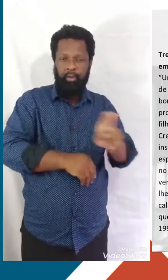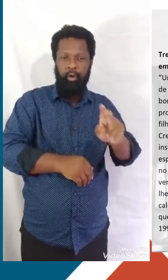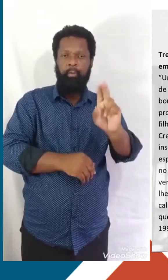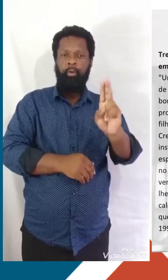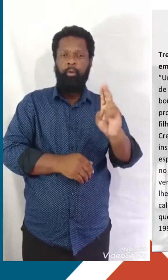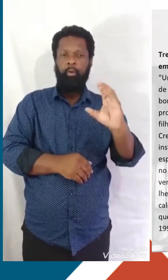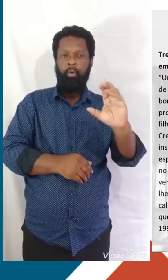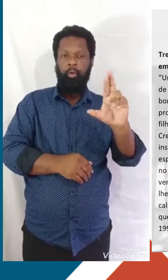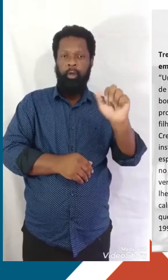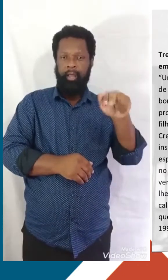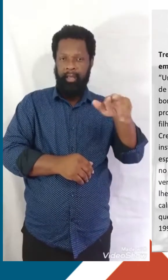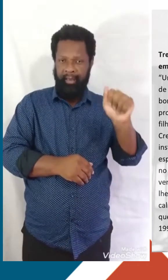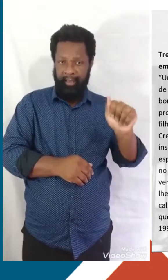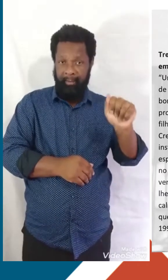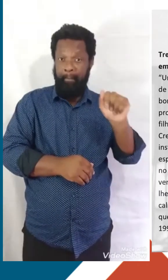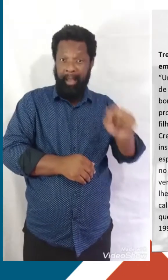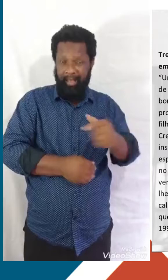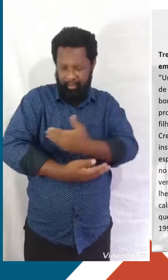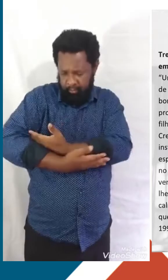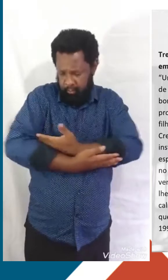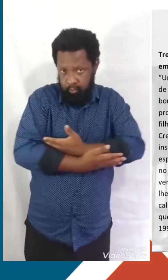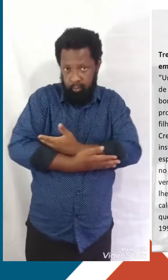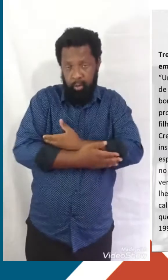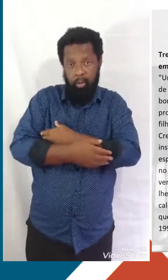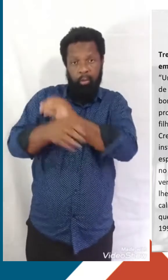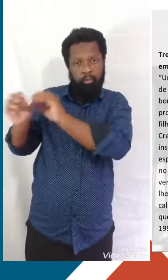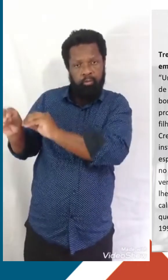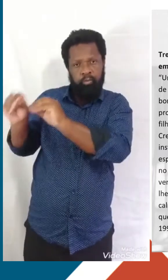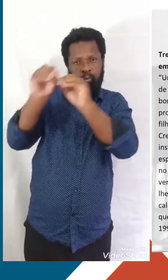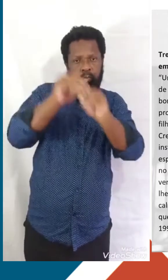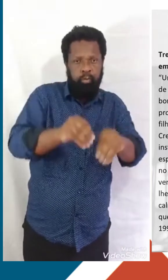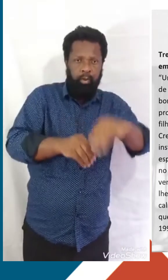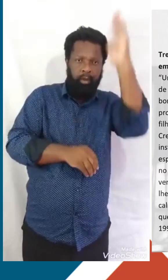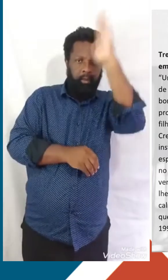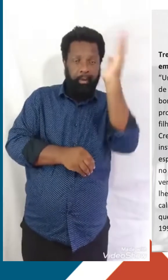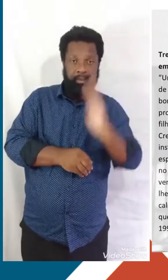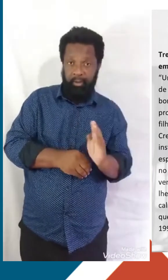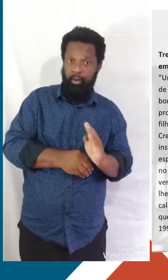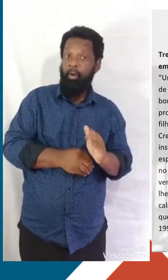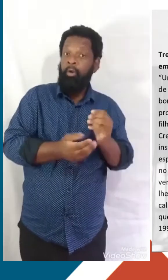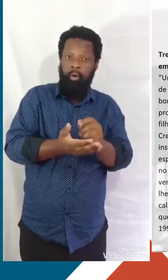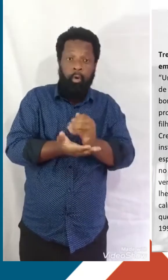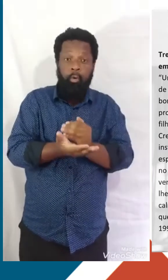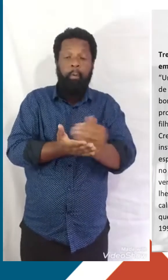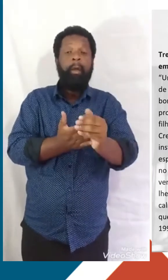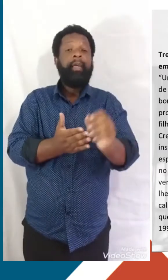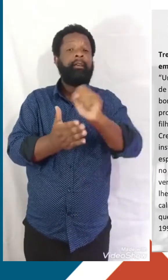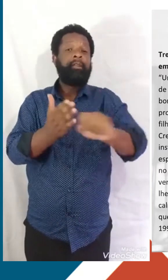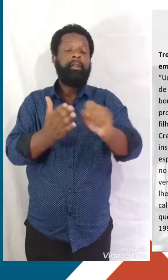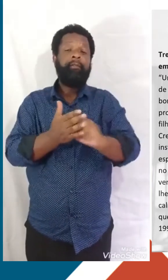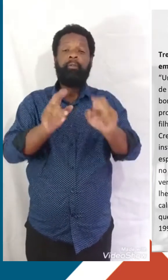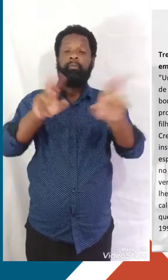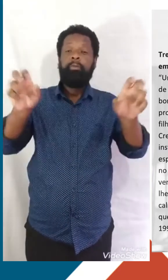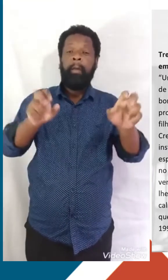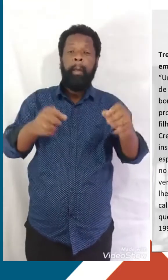1926. Vem para o Brasil com a sua família ainda recém-nascida e vai estrear na literatura brasileira com o romance Perto